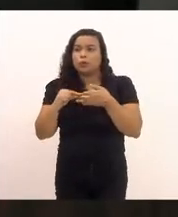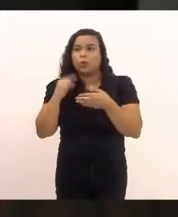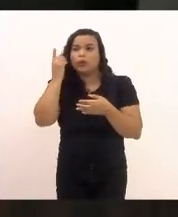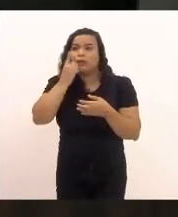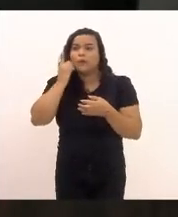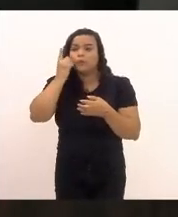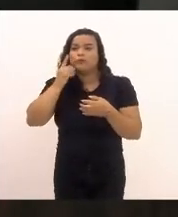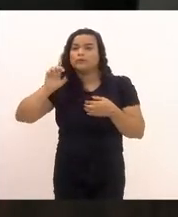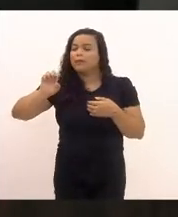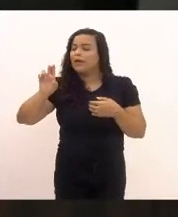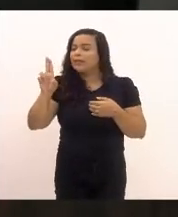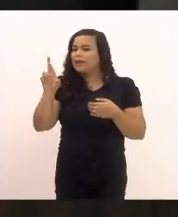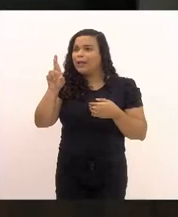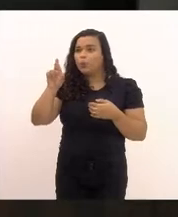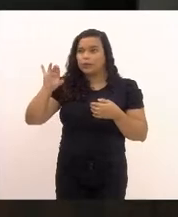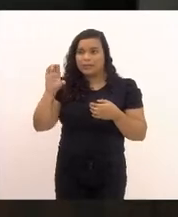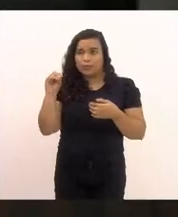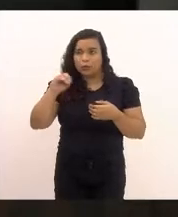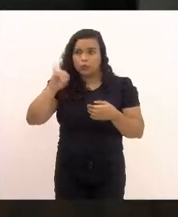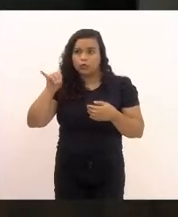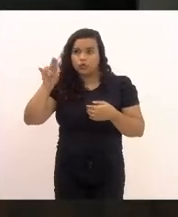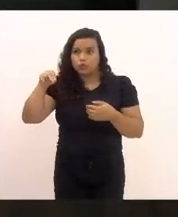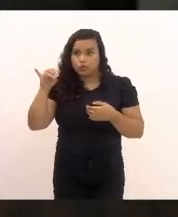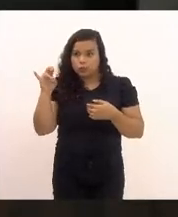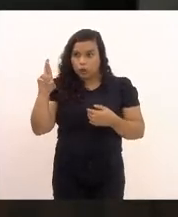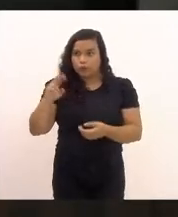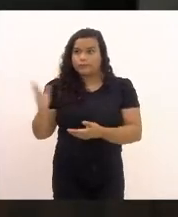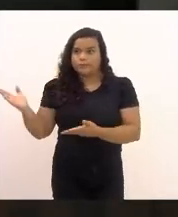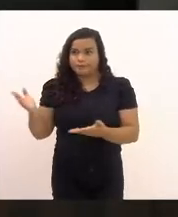deputado Eurico Júnior.